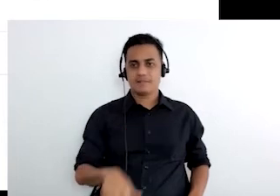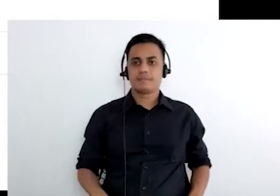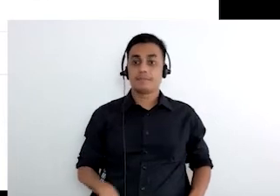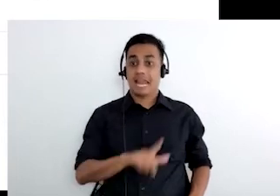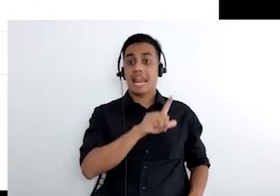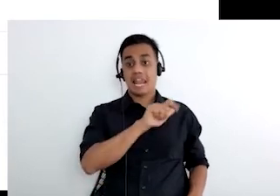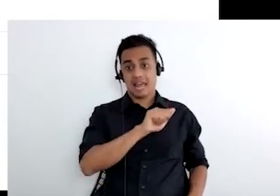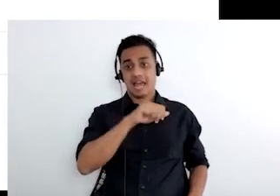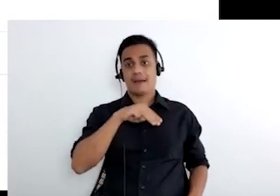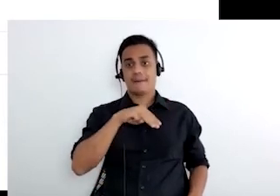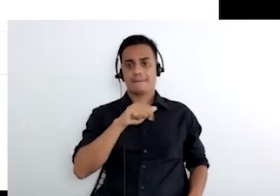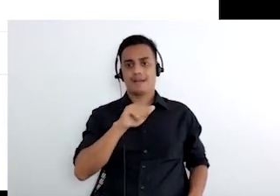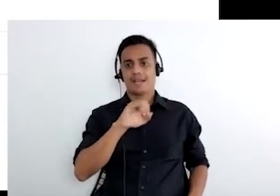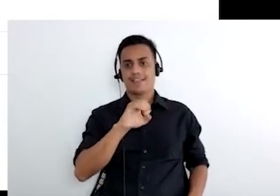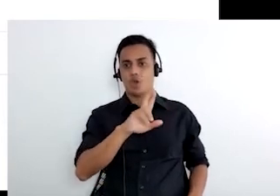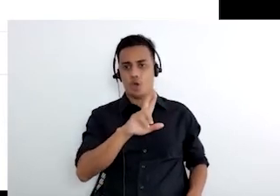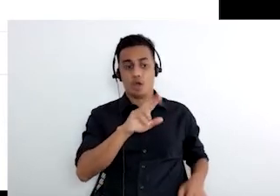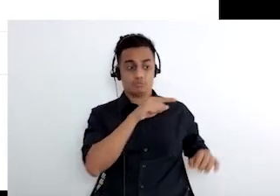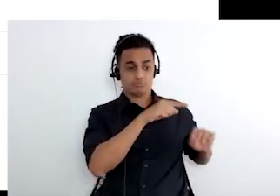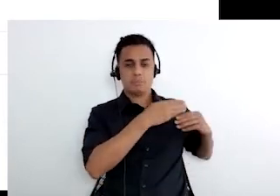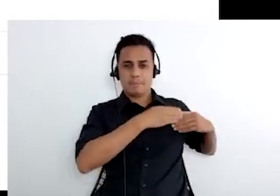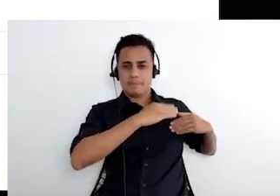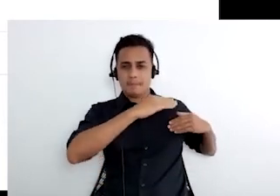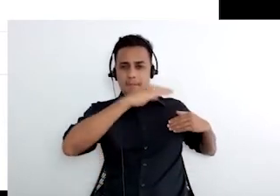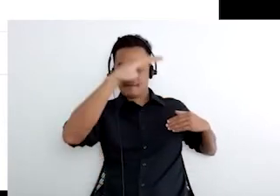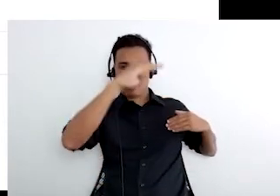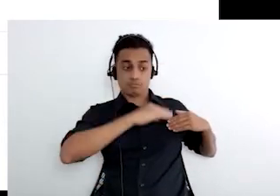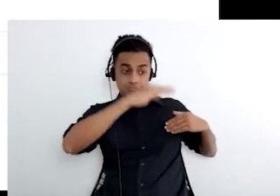maior e